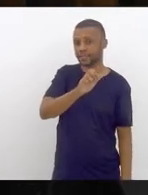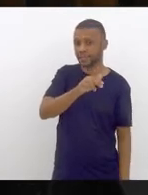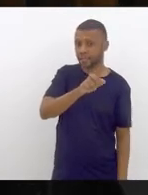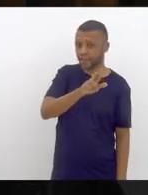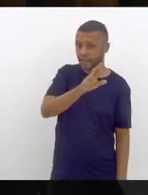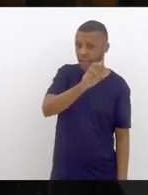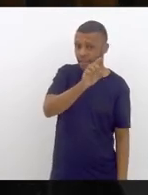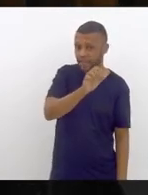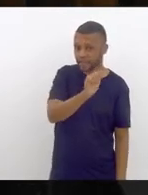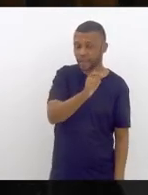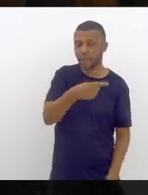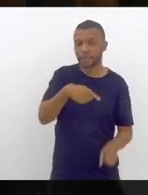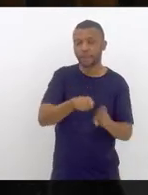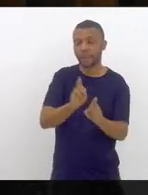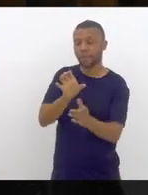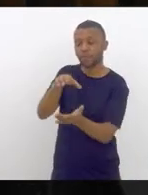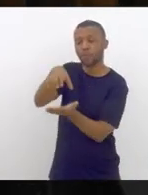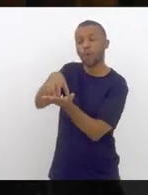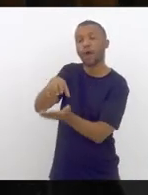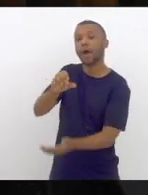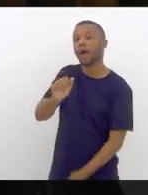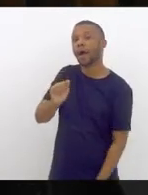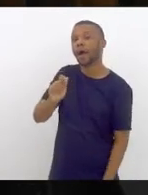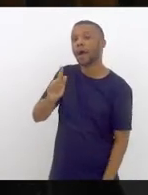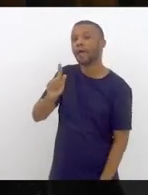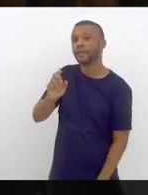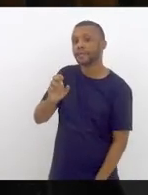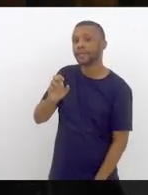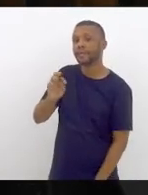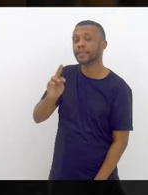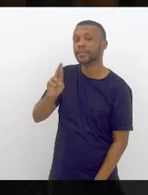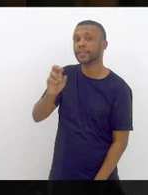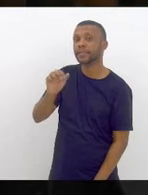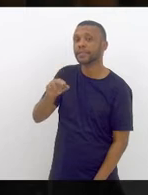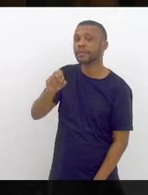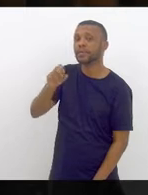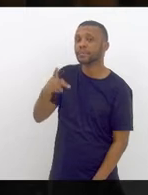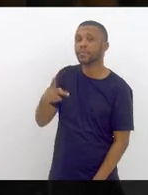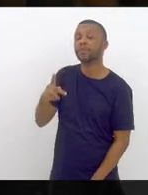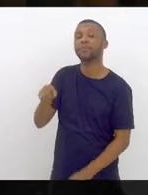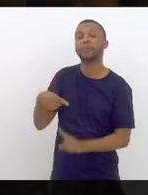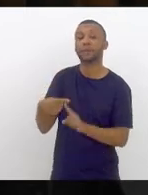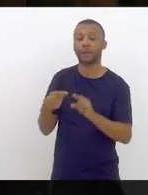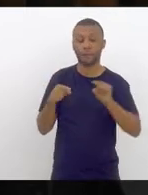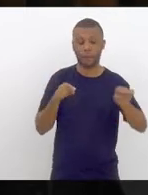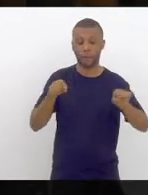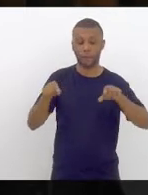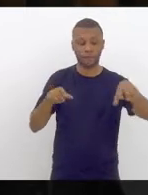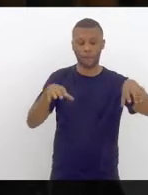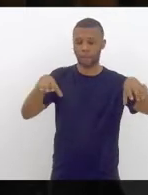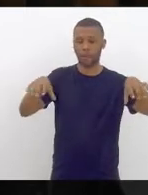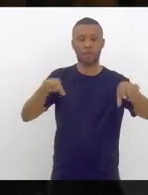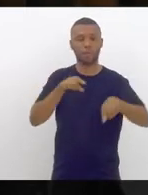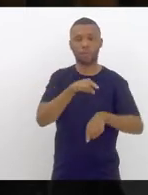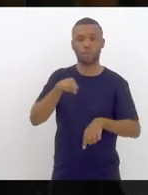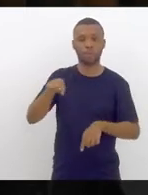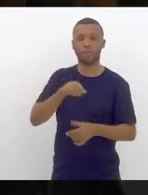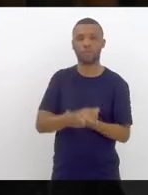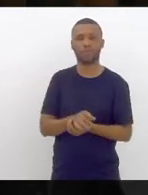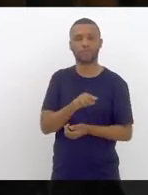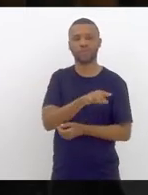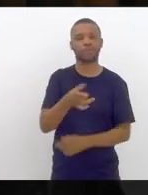já príncipe também porque ambas as agências foram absolutamente